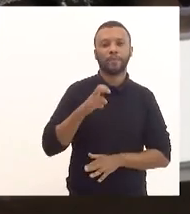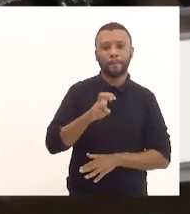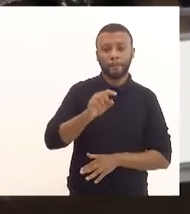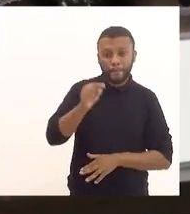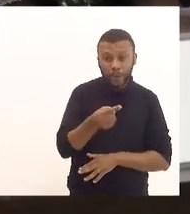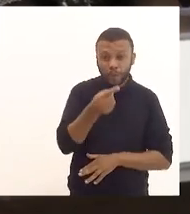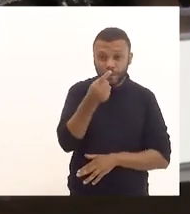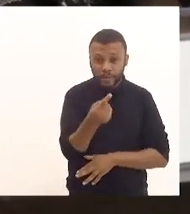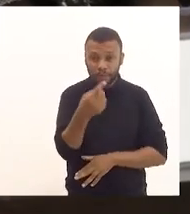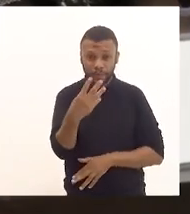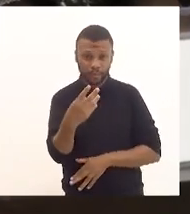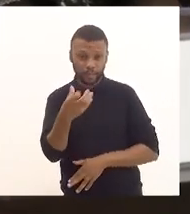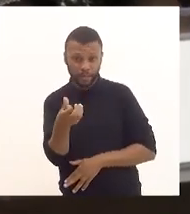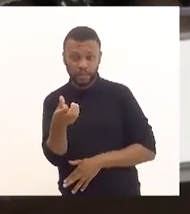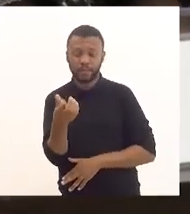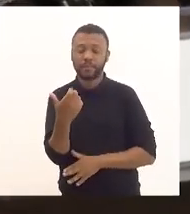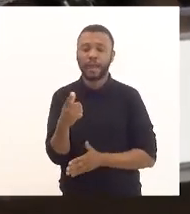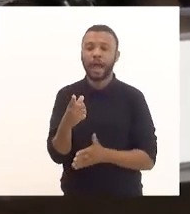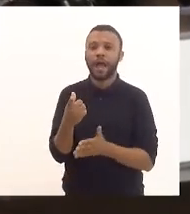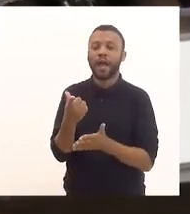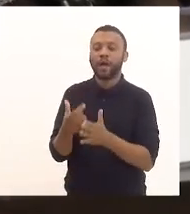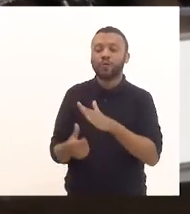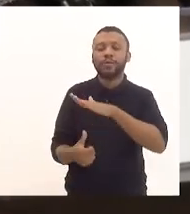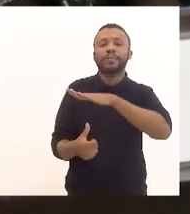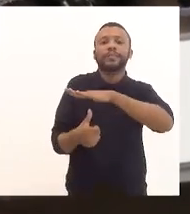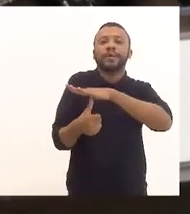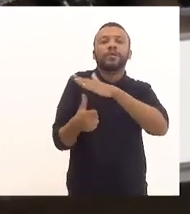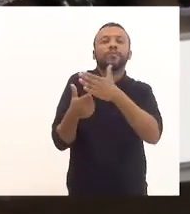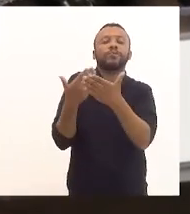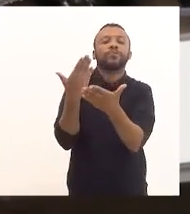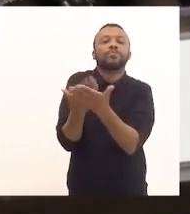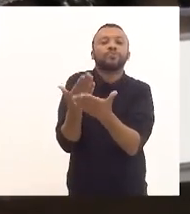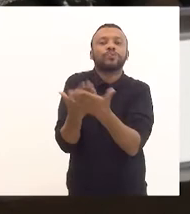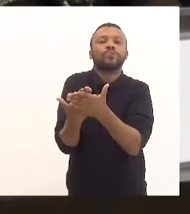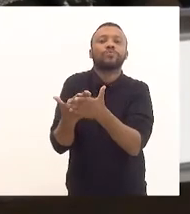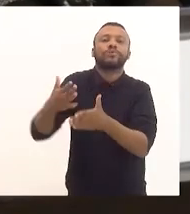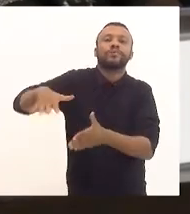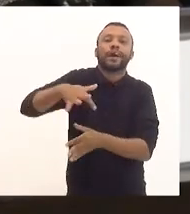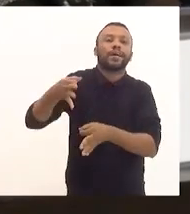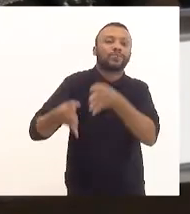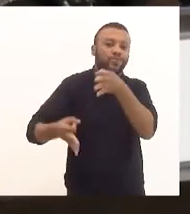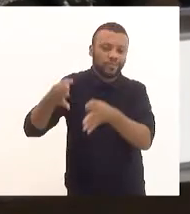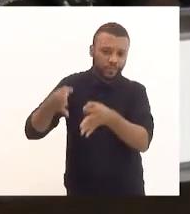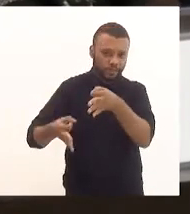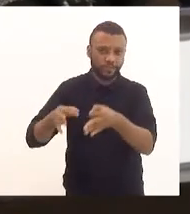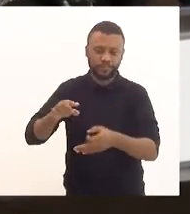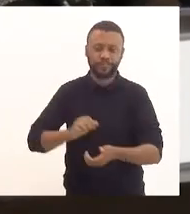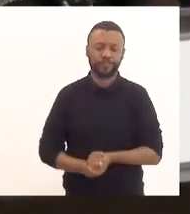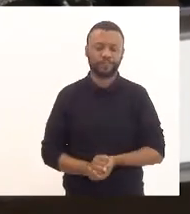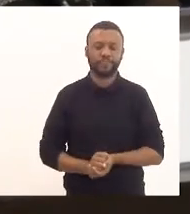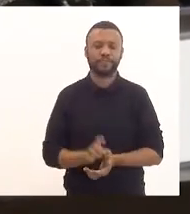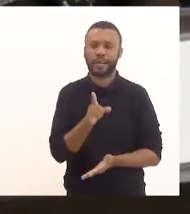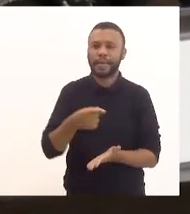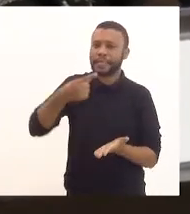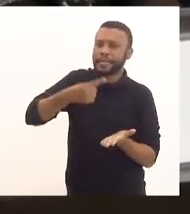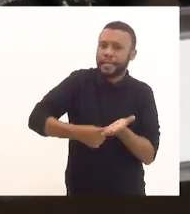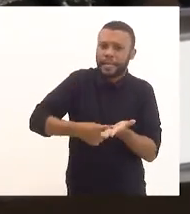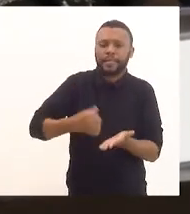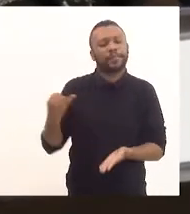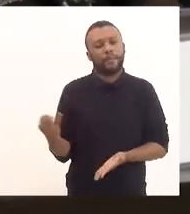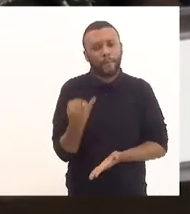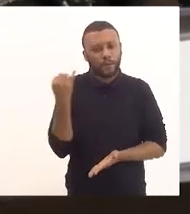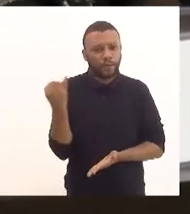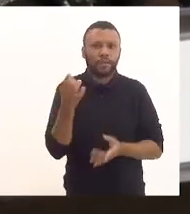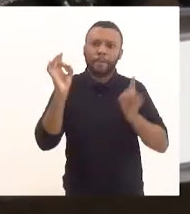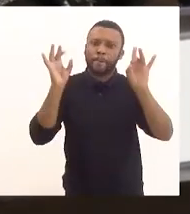1146 do Centro de Estudos jurídicos dessa forma nessa data tão importante do que em que comemoramos o